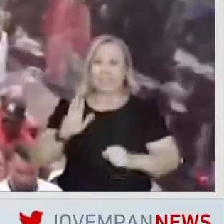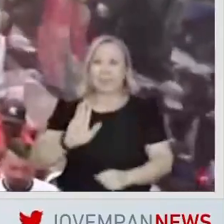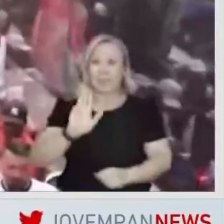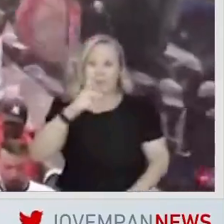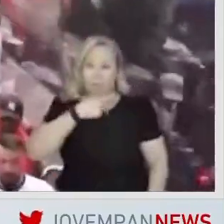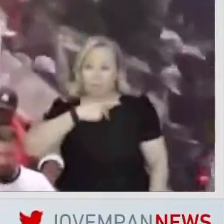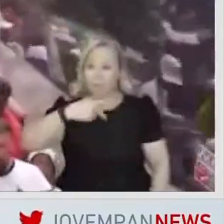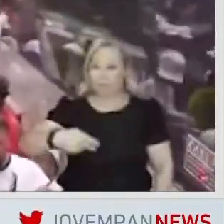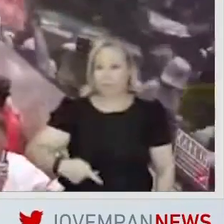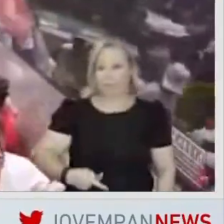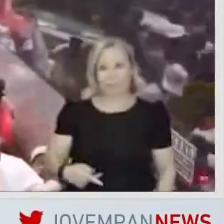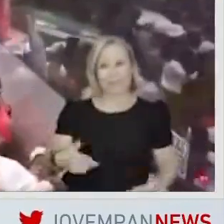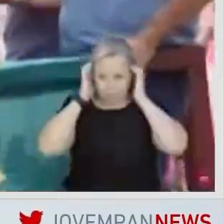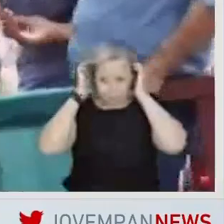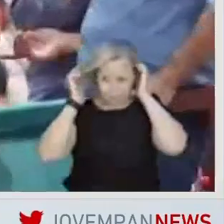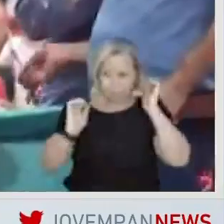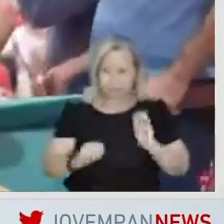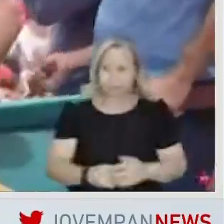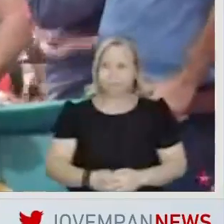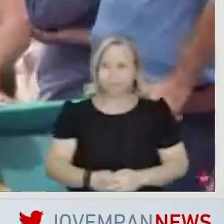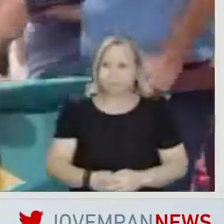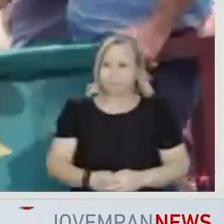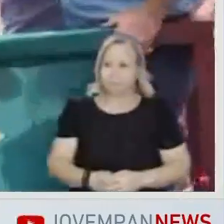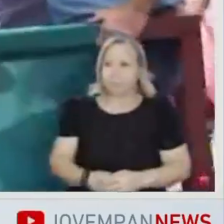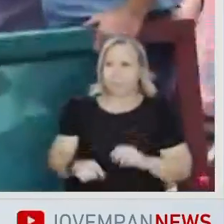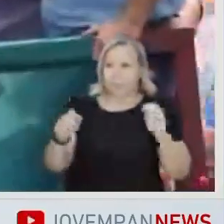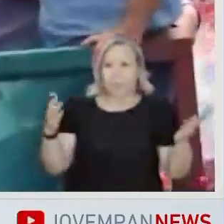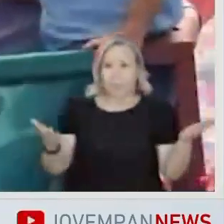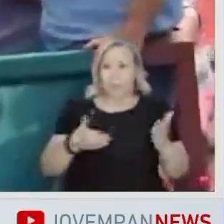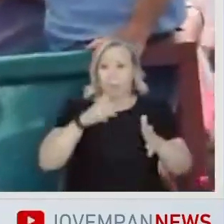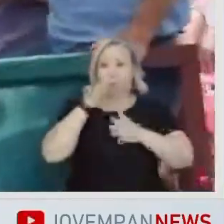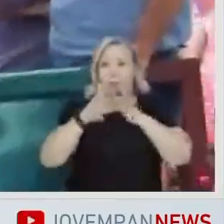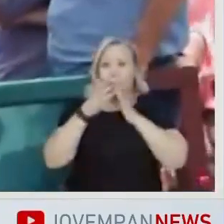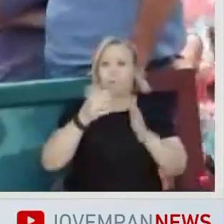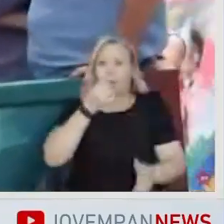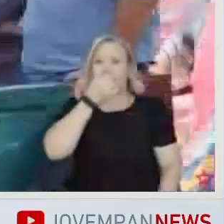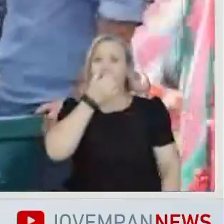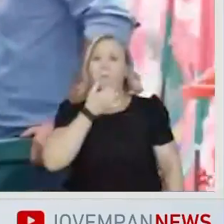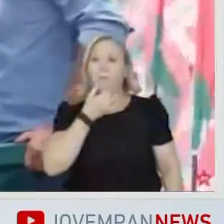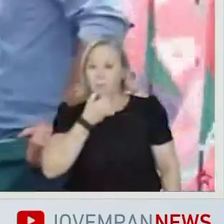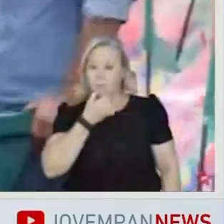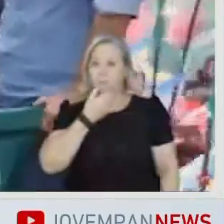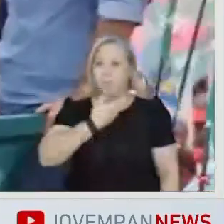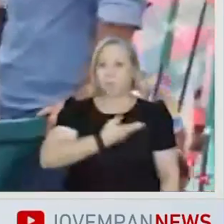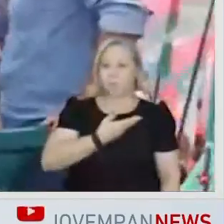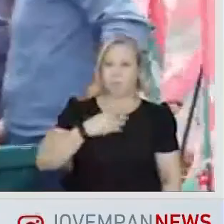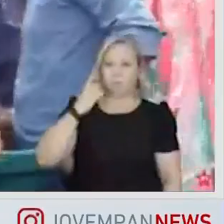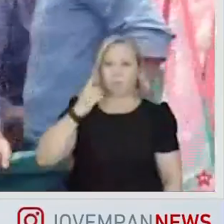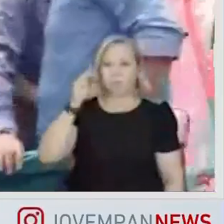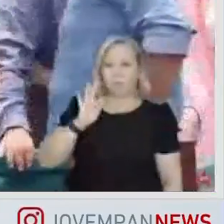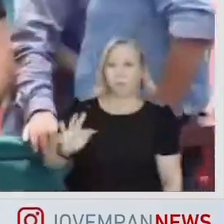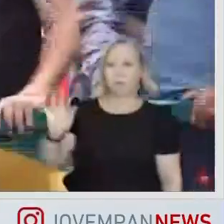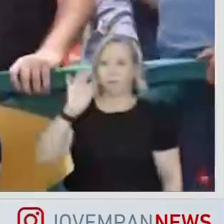nervoso aqui. Não, eu já discordo um pouco, porque quando você faz uma escolha técnica, você vai na raiz